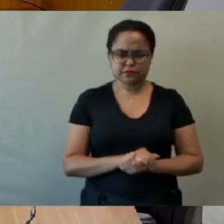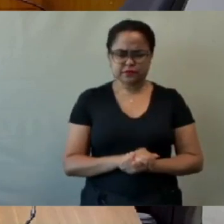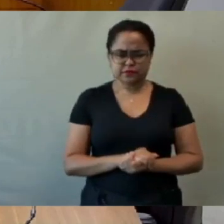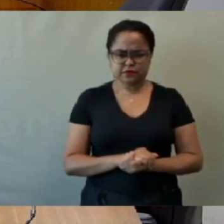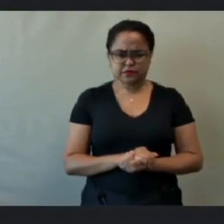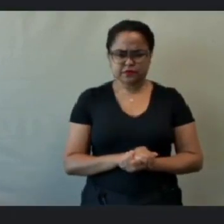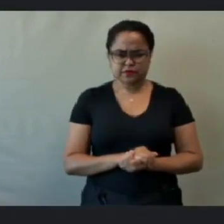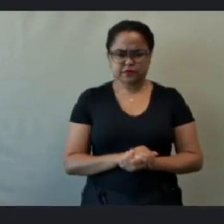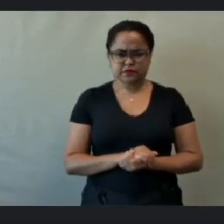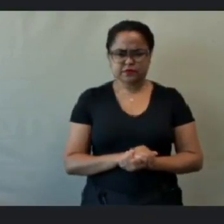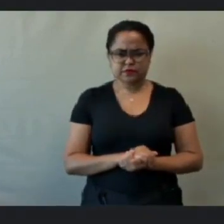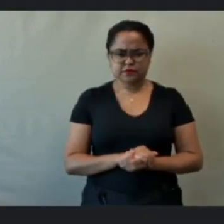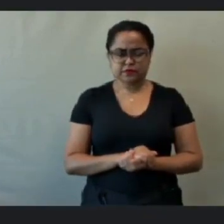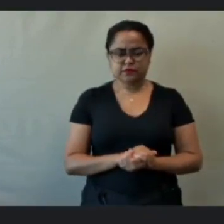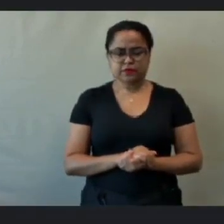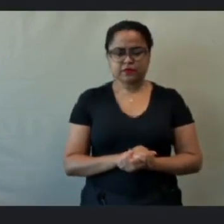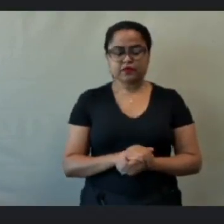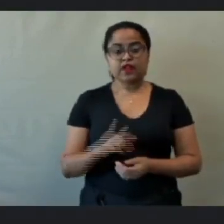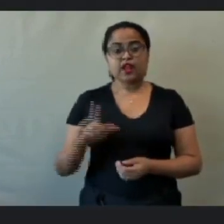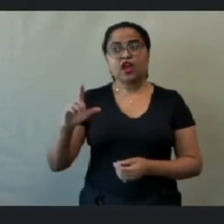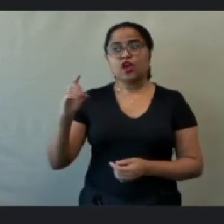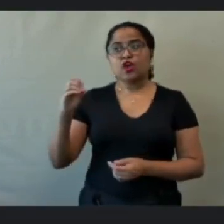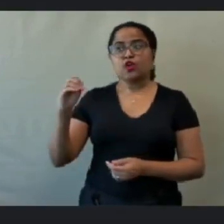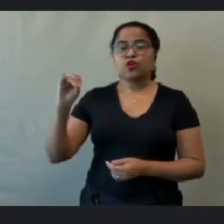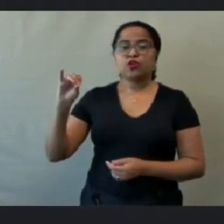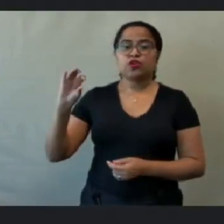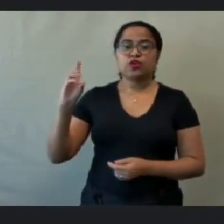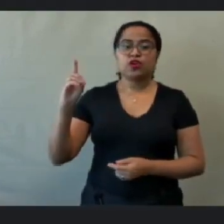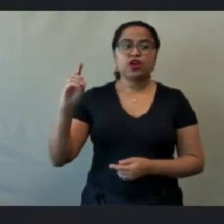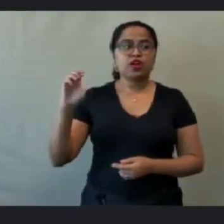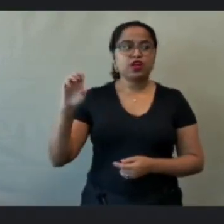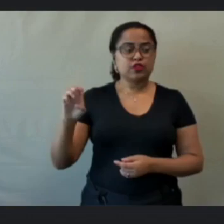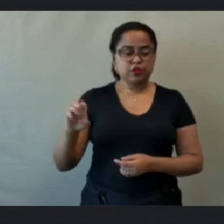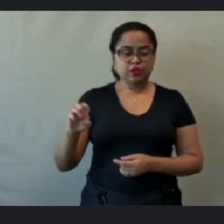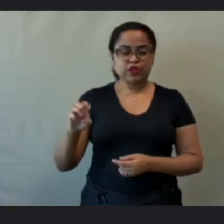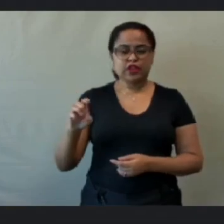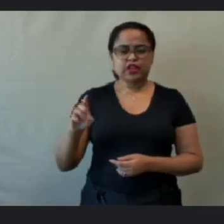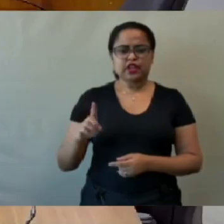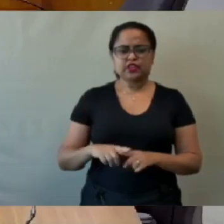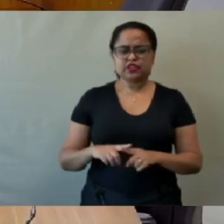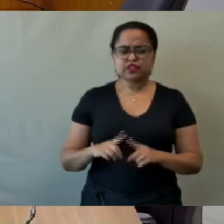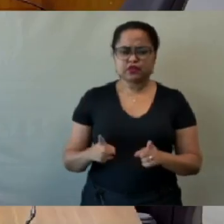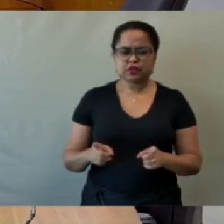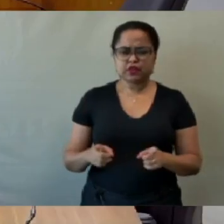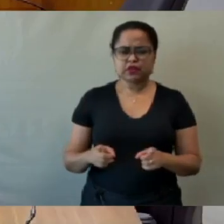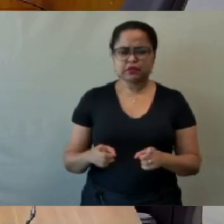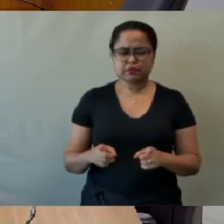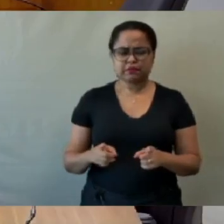da comissão, né? Está explicado. É a assessoria que faz, né, Marcela?